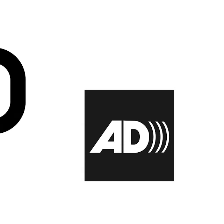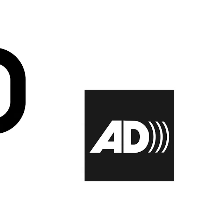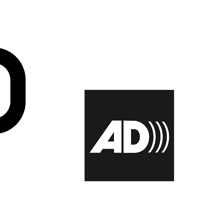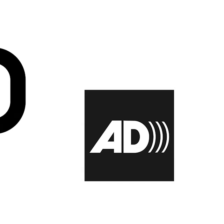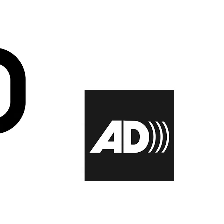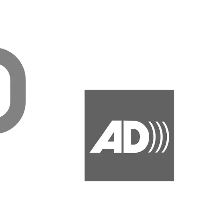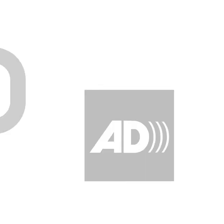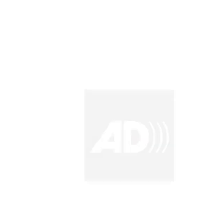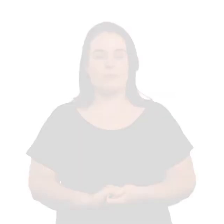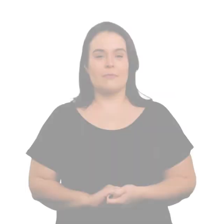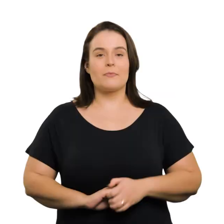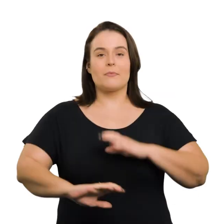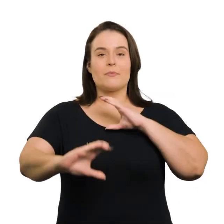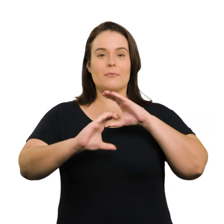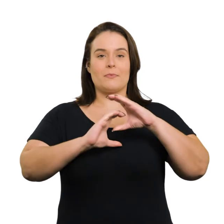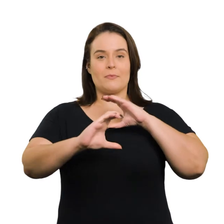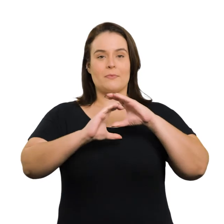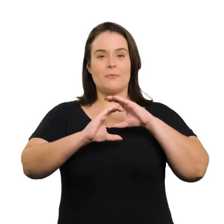uma esteira rolante.